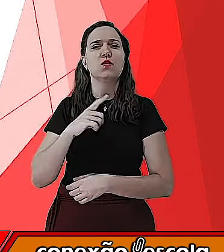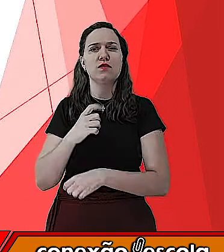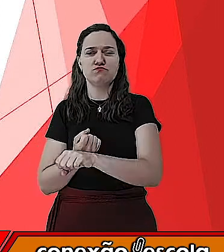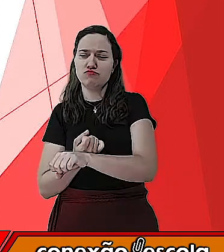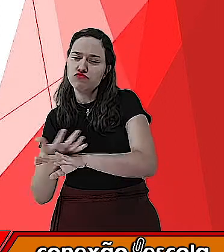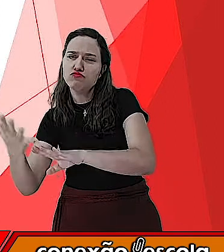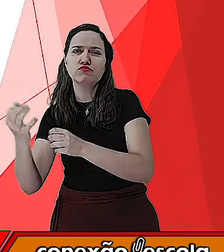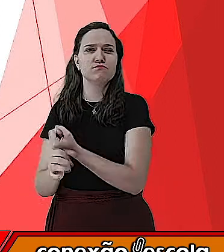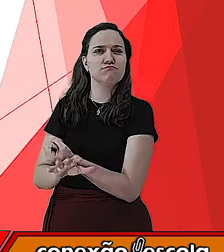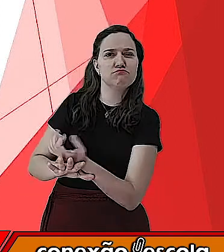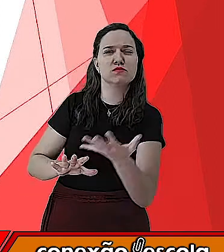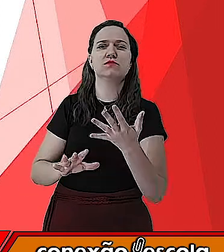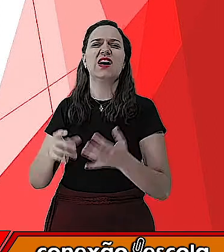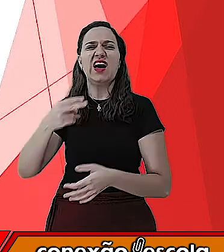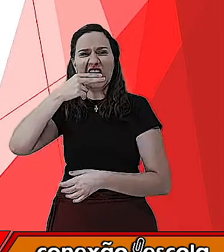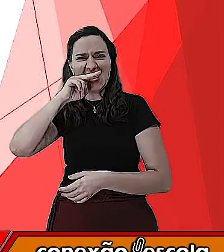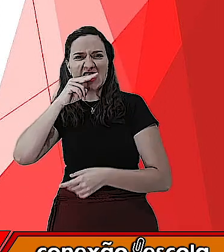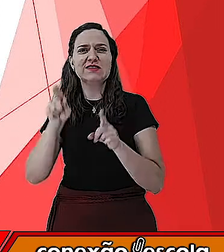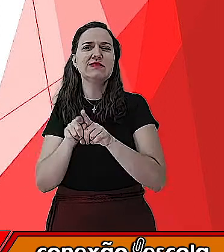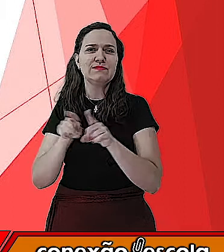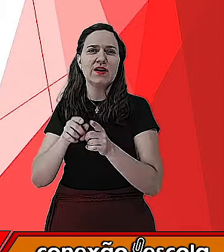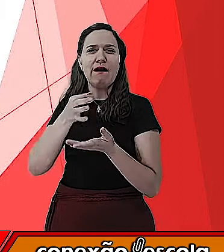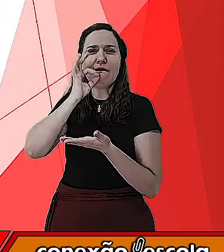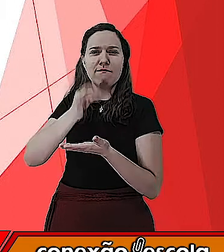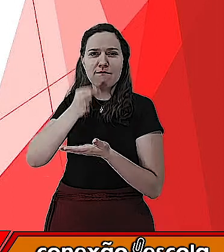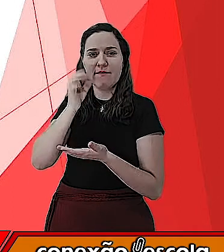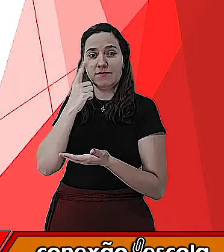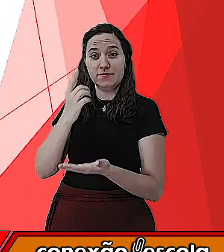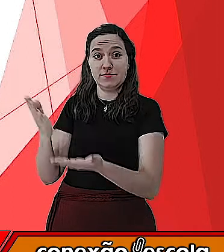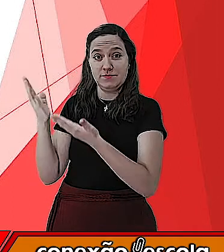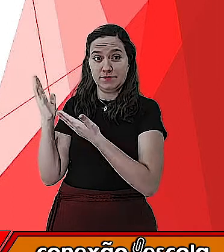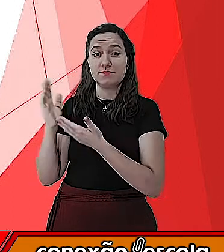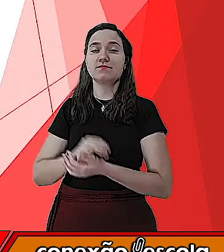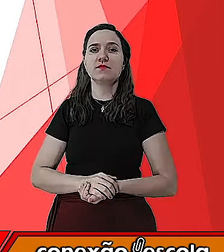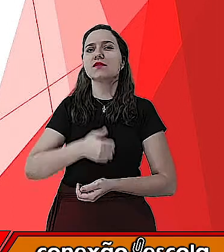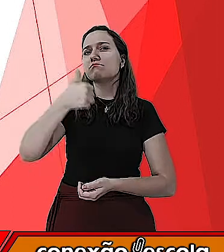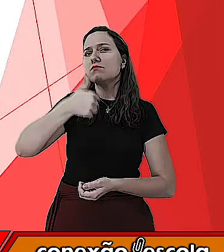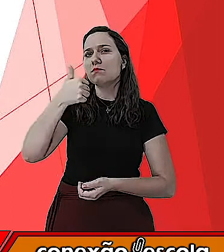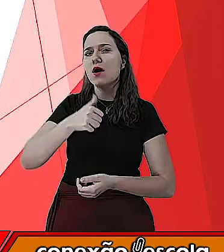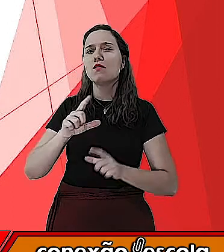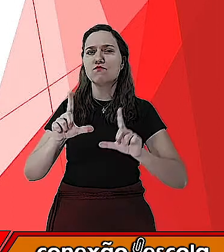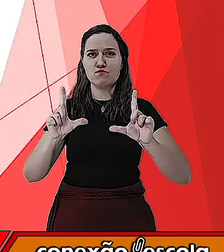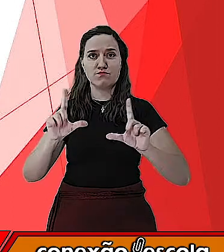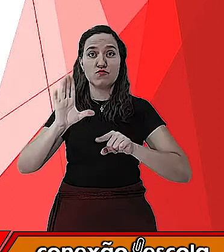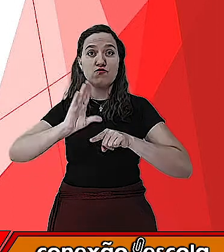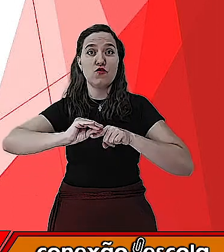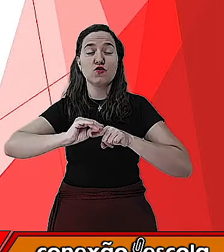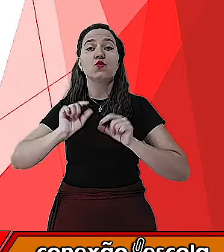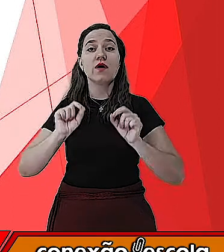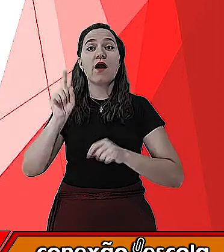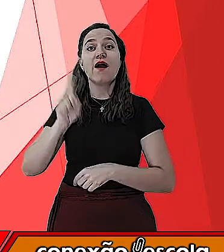depois do café, olha a imagem para vocês verem. Na primeira, nós temos uma plantação